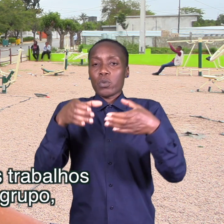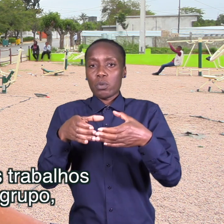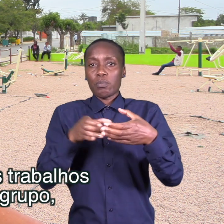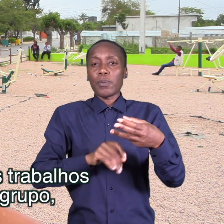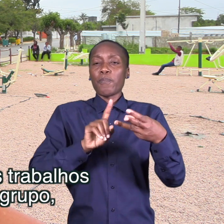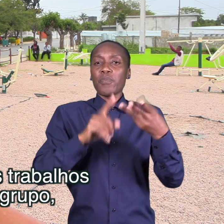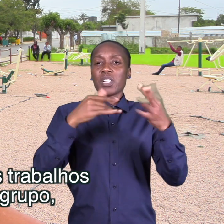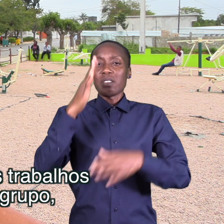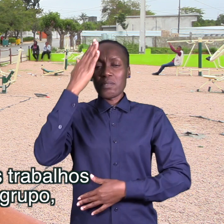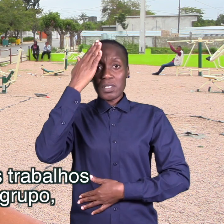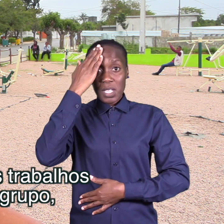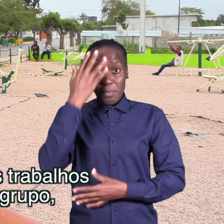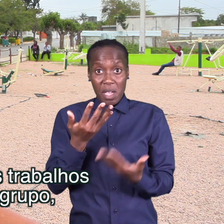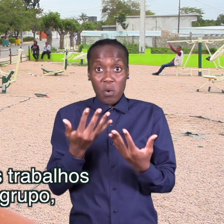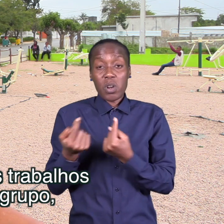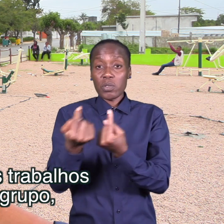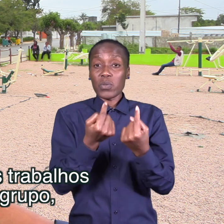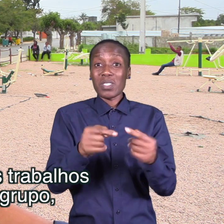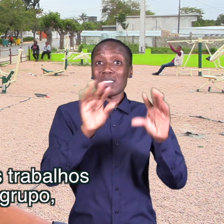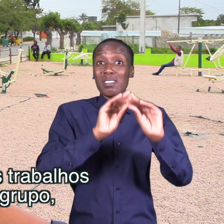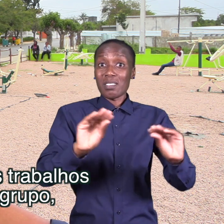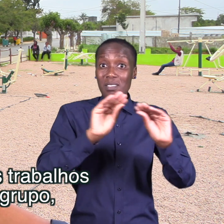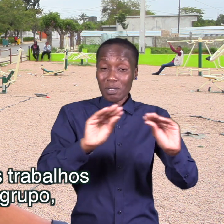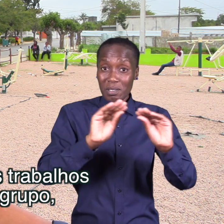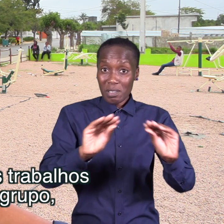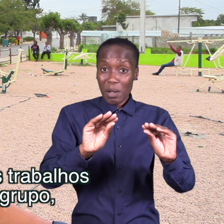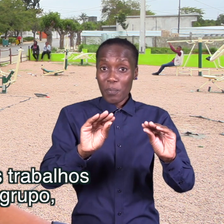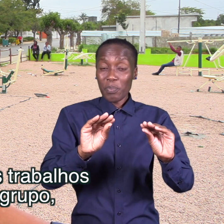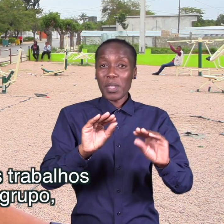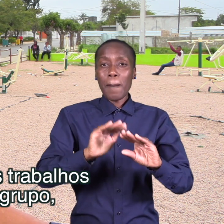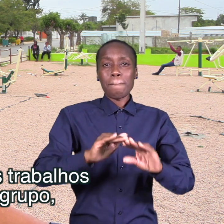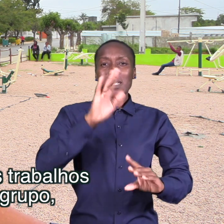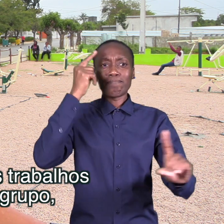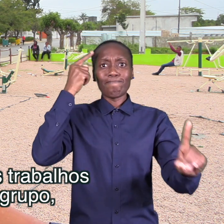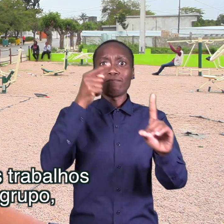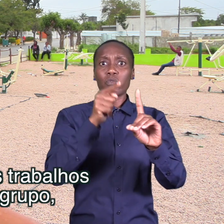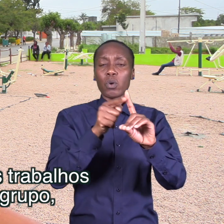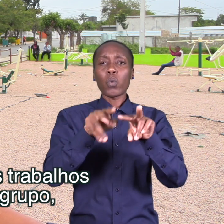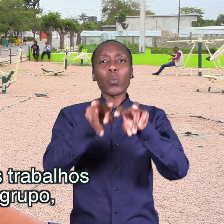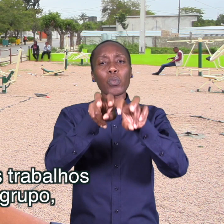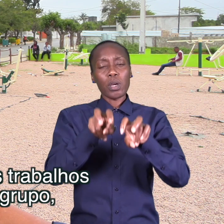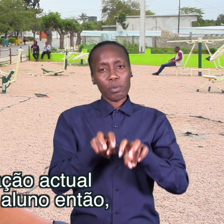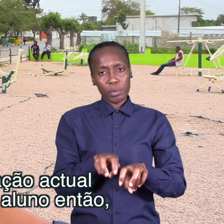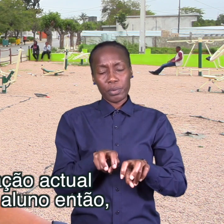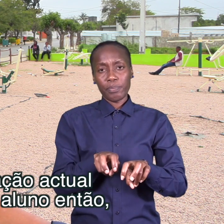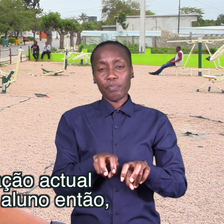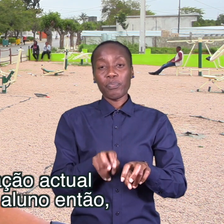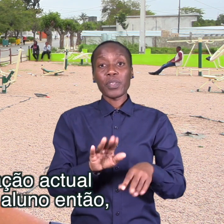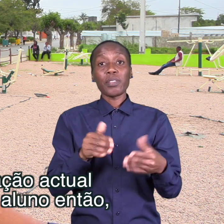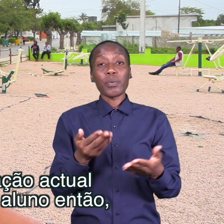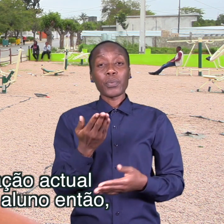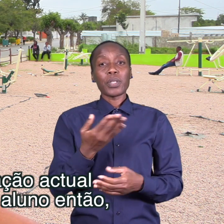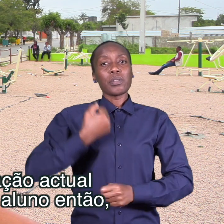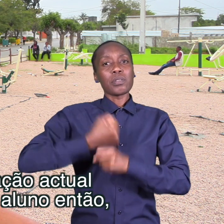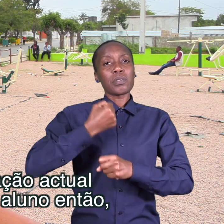preconizo mais trabalhos individuais, trabalhos em grupo, tendo em conta